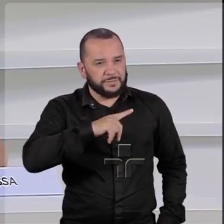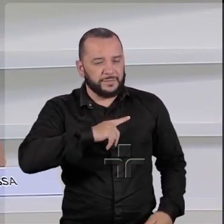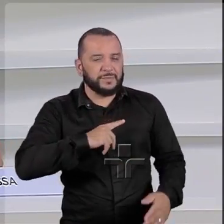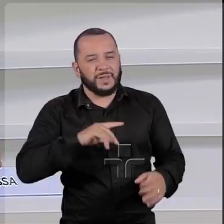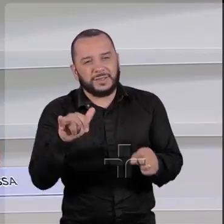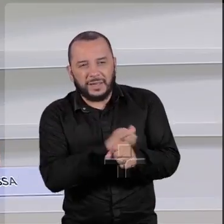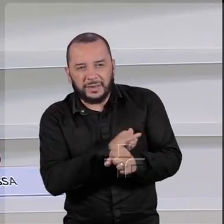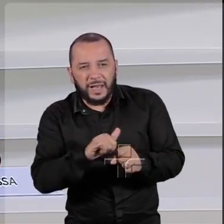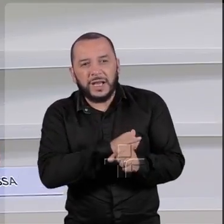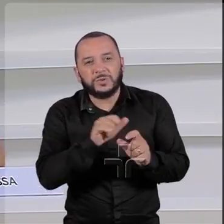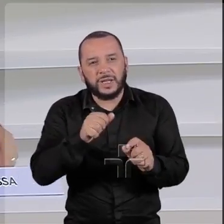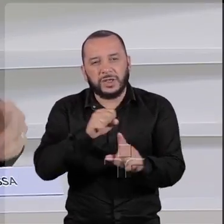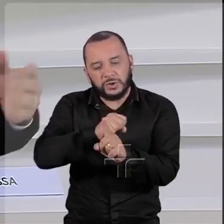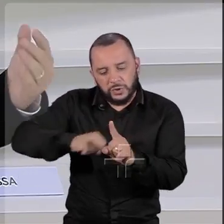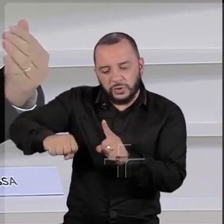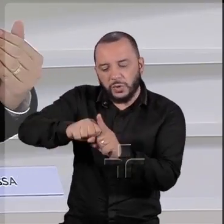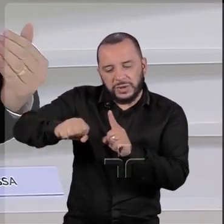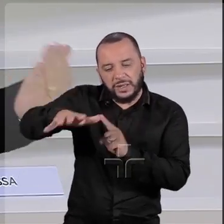sociedade,